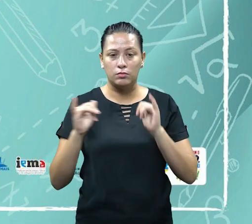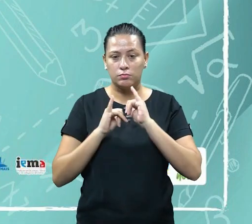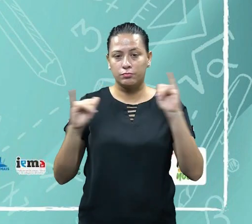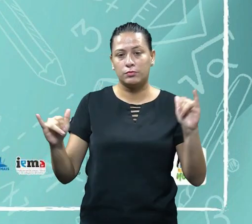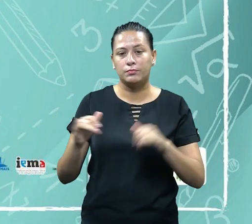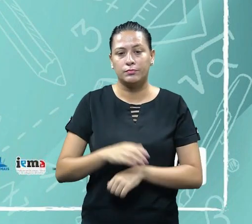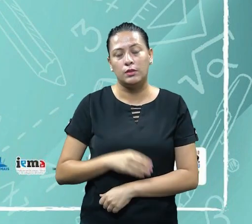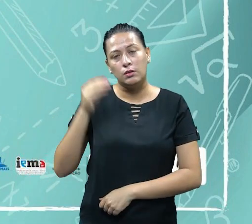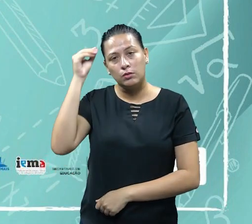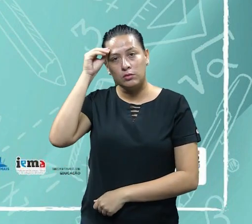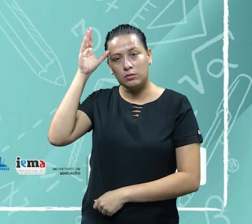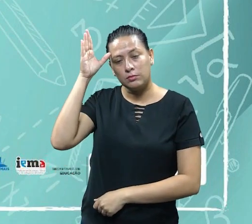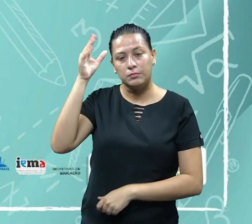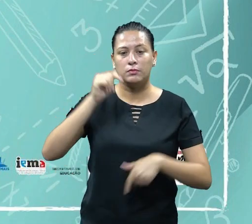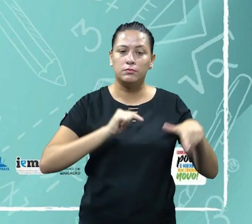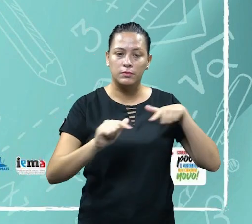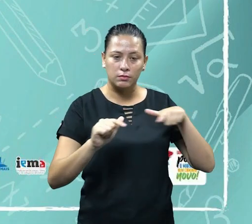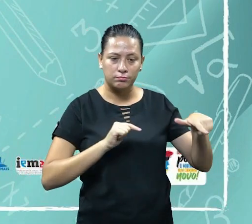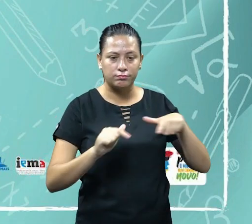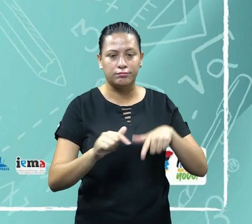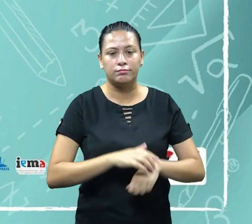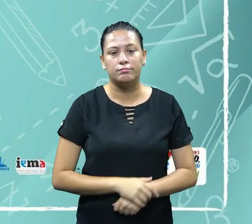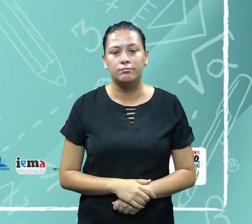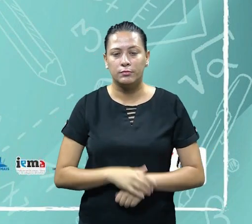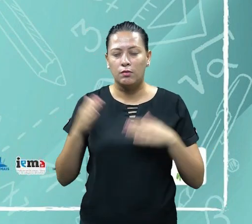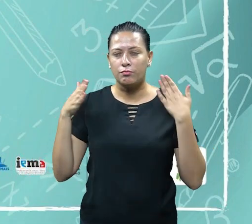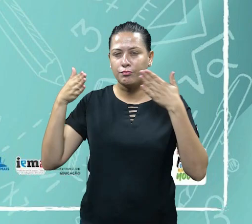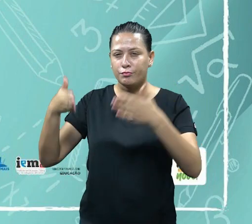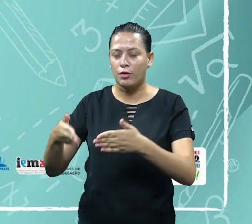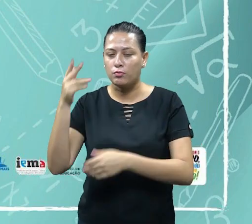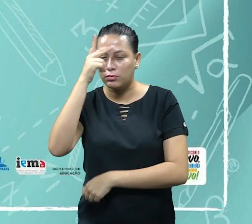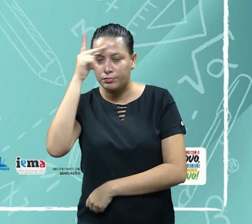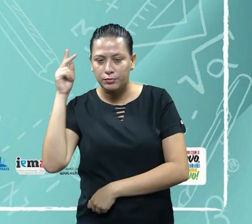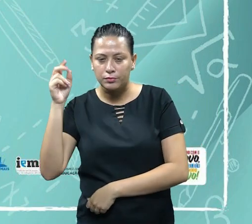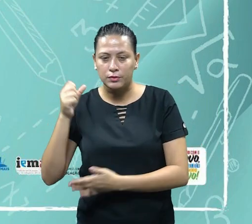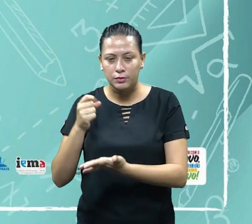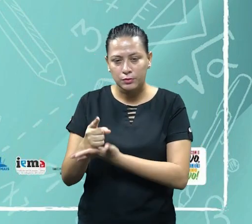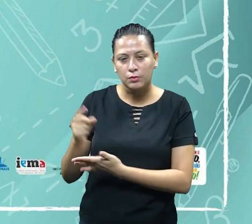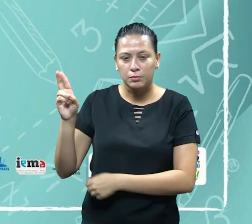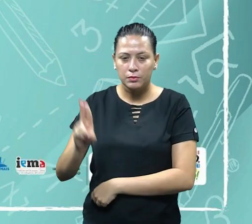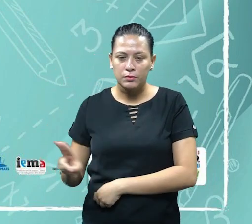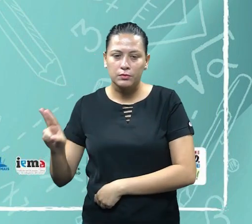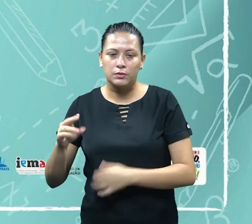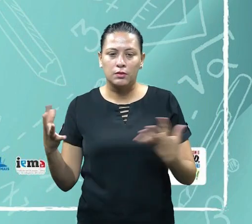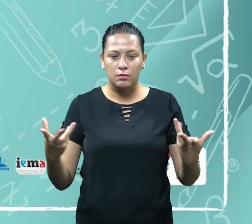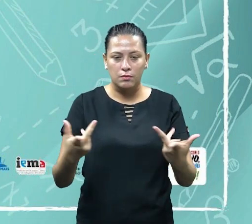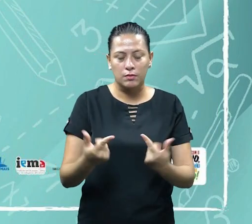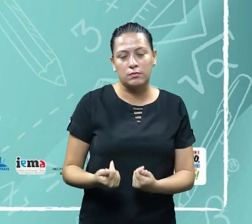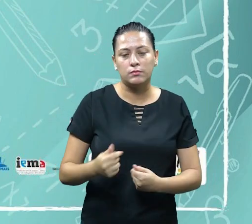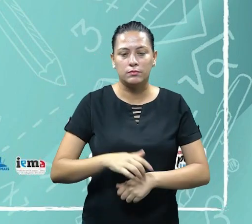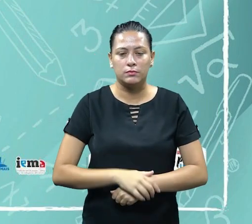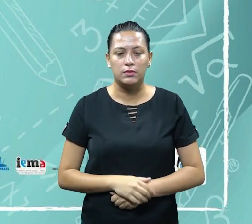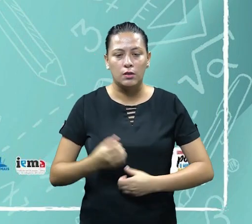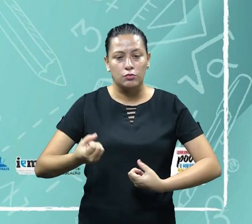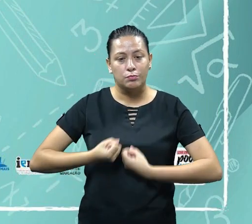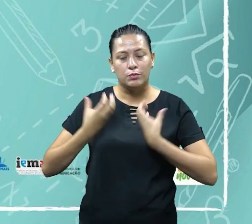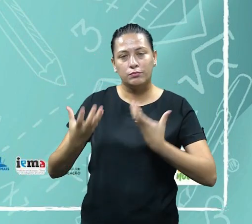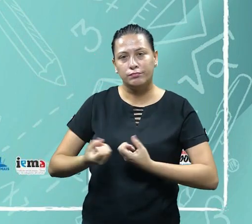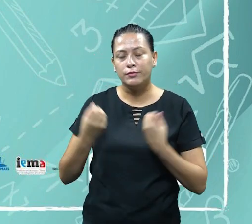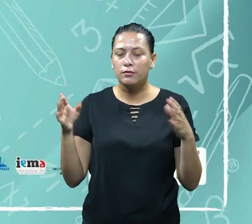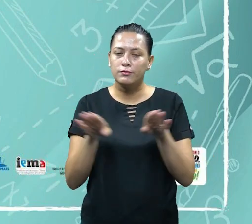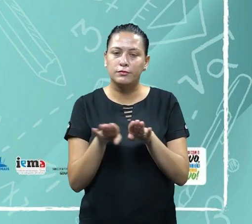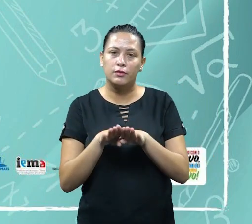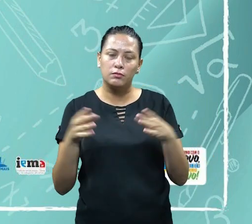informação, conhecimento, serviços, ênfase no cliente, qualidade, produtividade e competitividade. Então essas